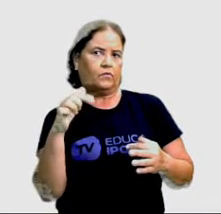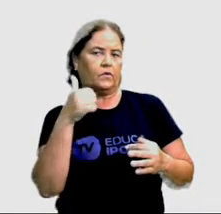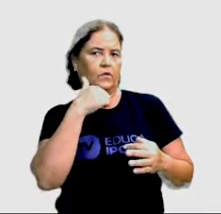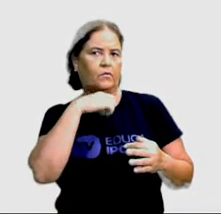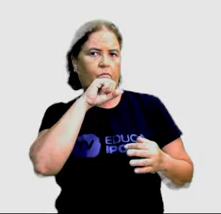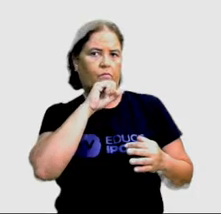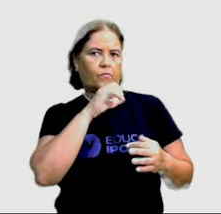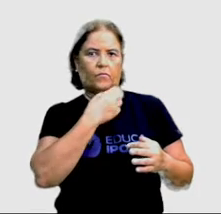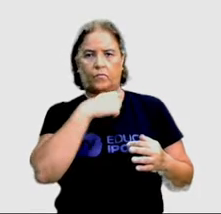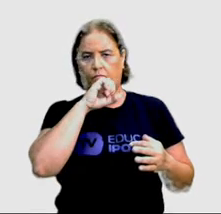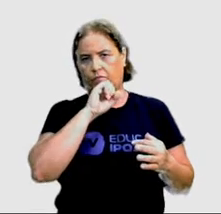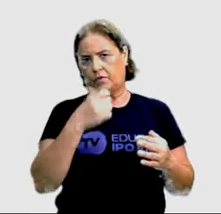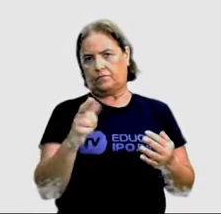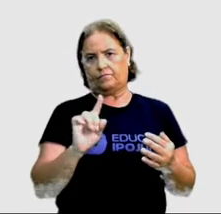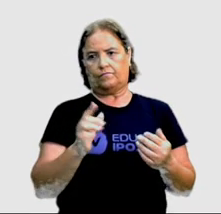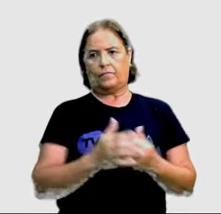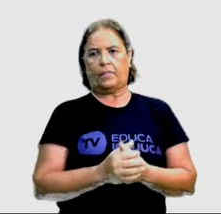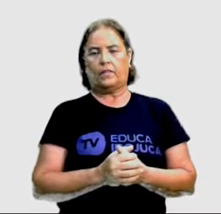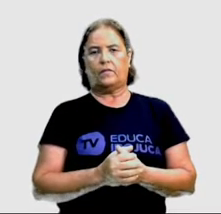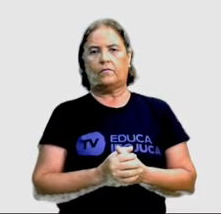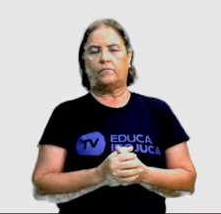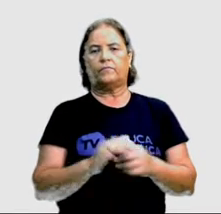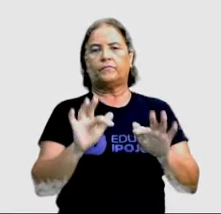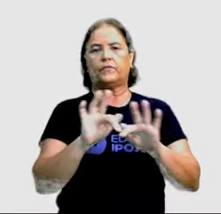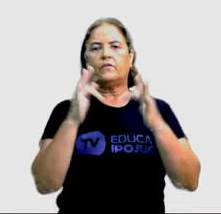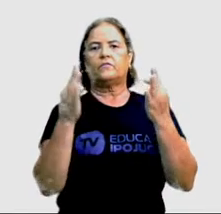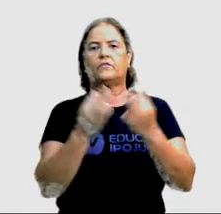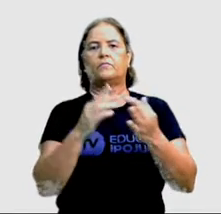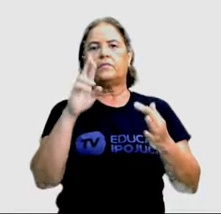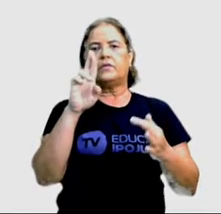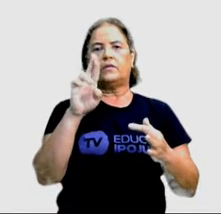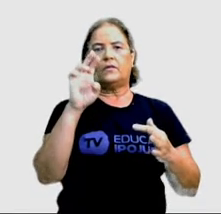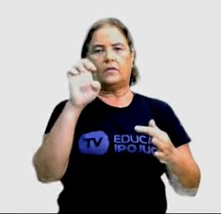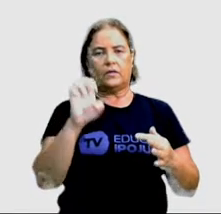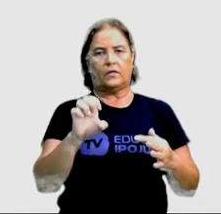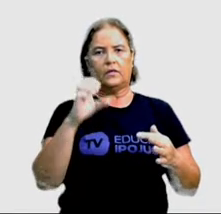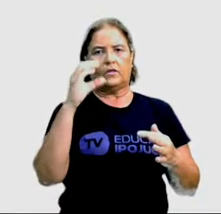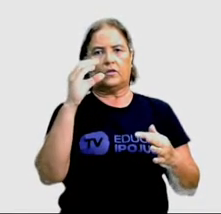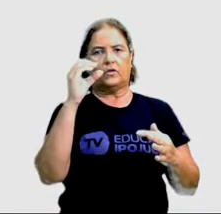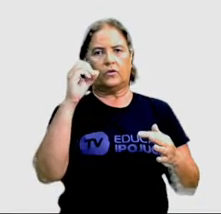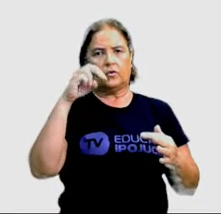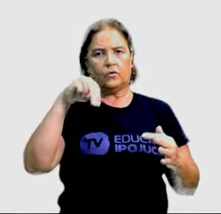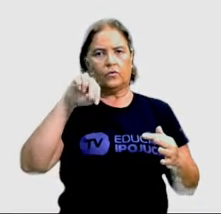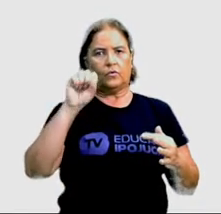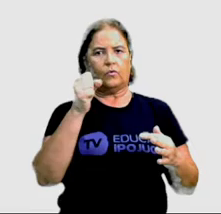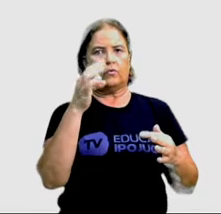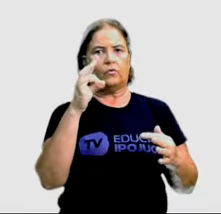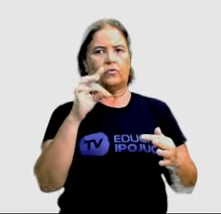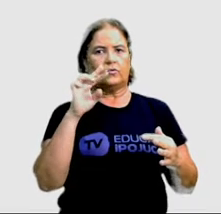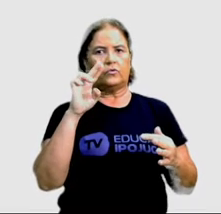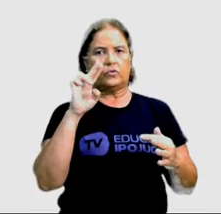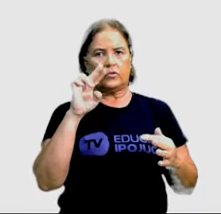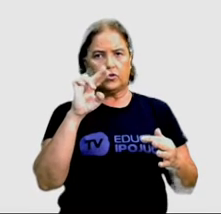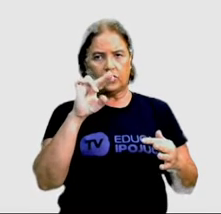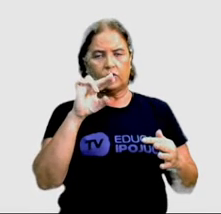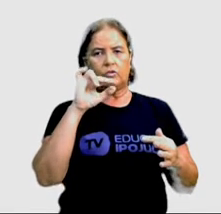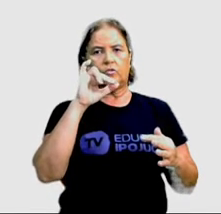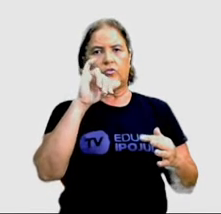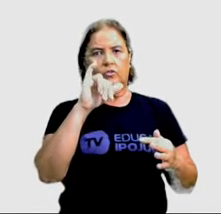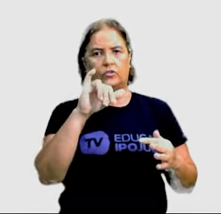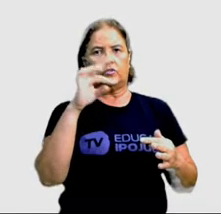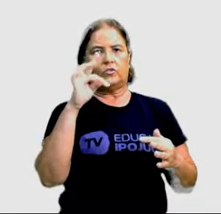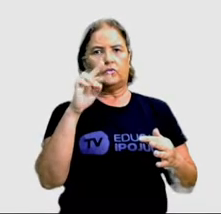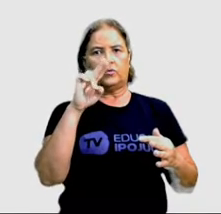A família reconstituída. Como a própria palavra diz, é a reconstrução de família. Pais